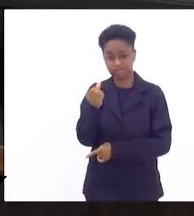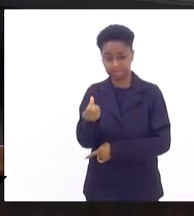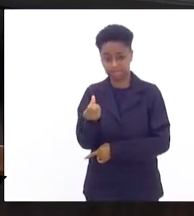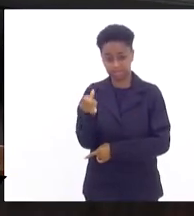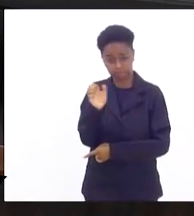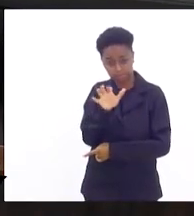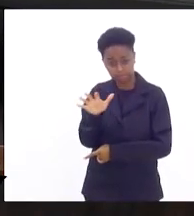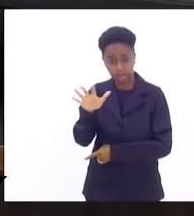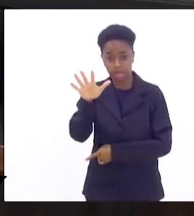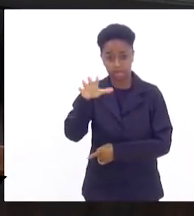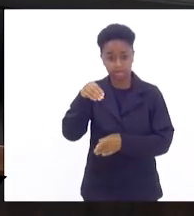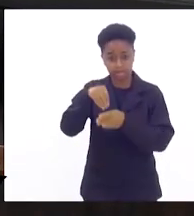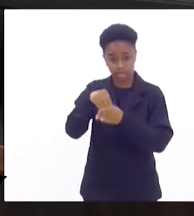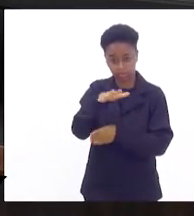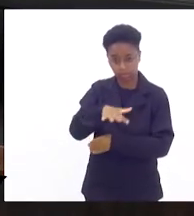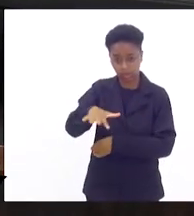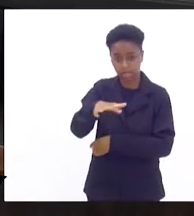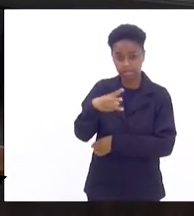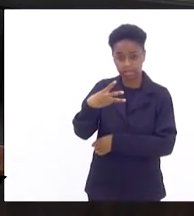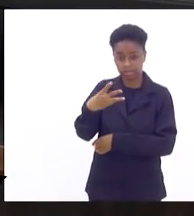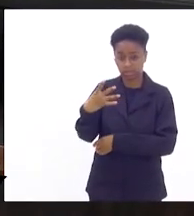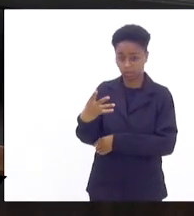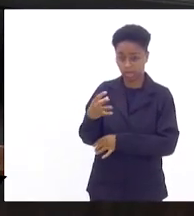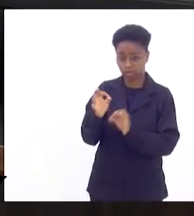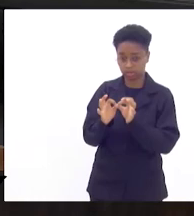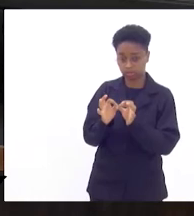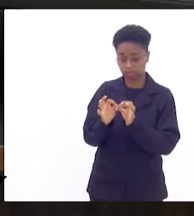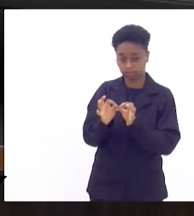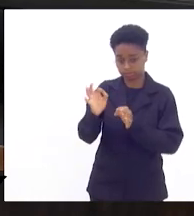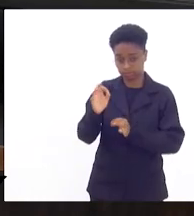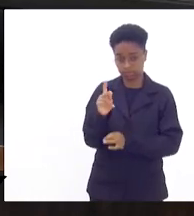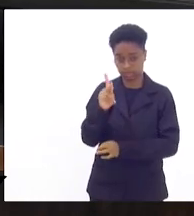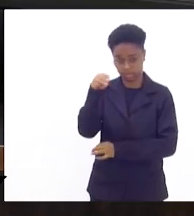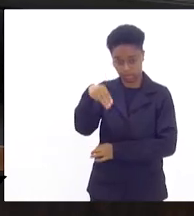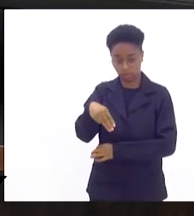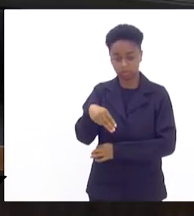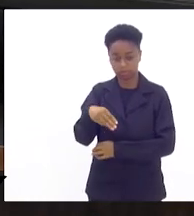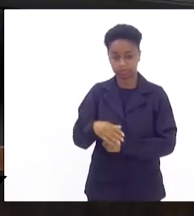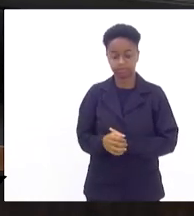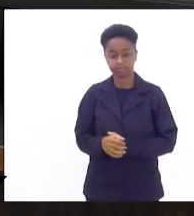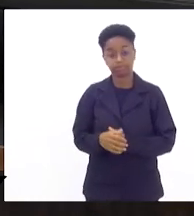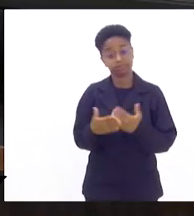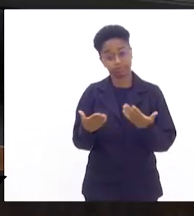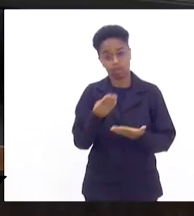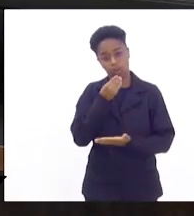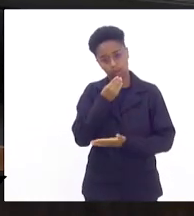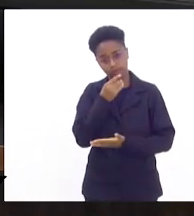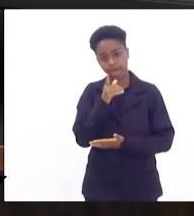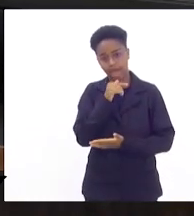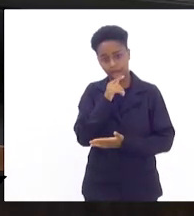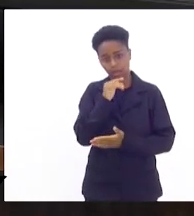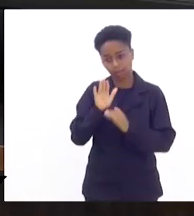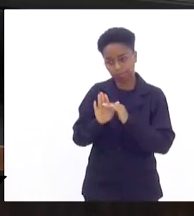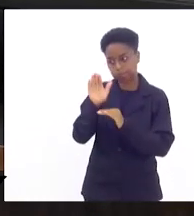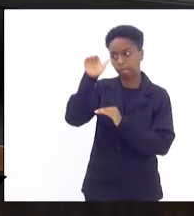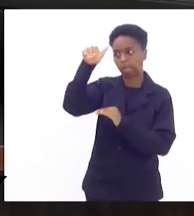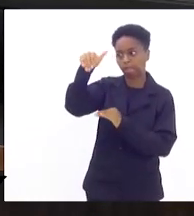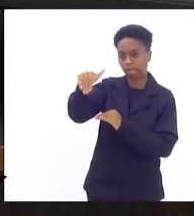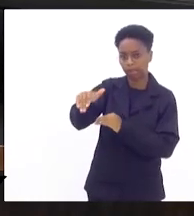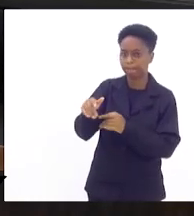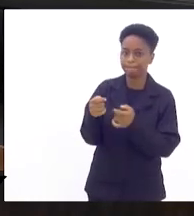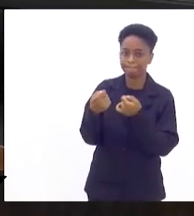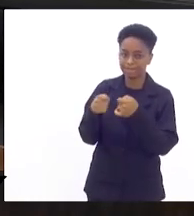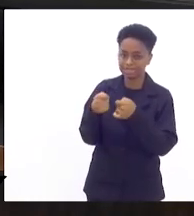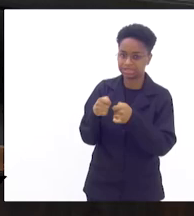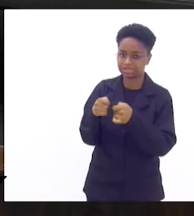dentro de um território de 34,5 km. E, logicamente, a água para subir no morro ela precisa ou